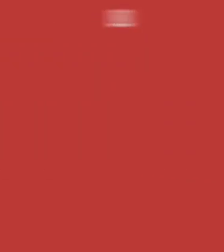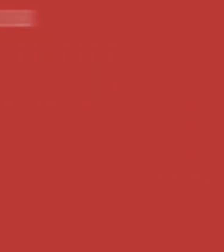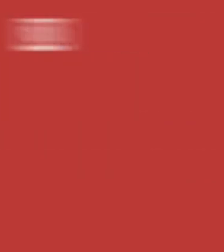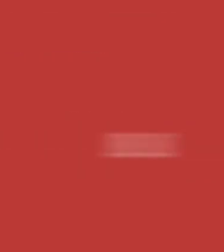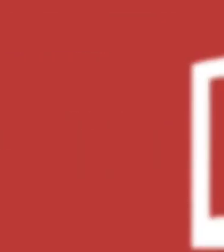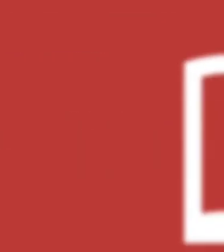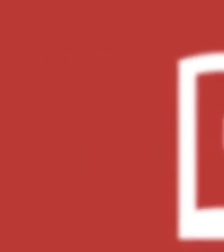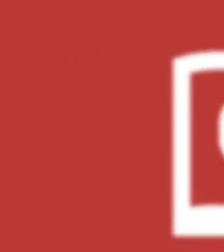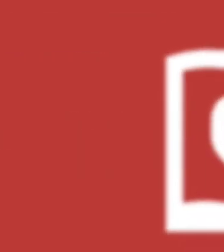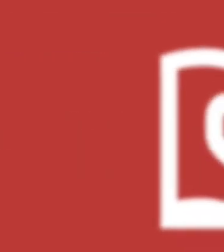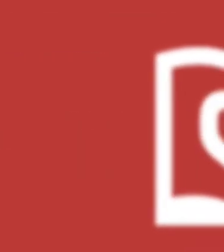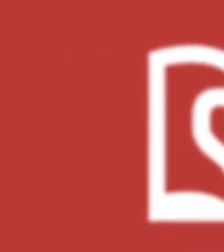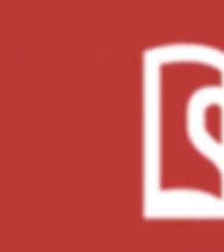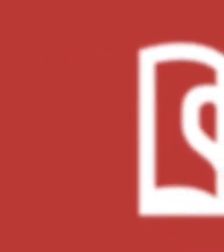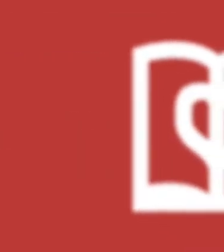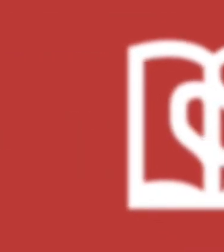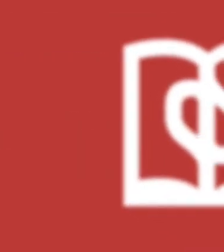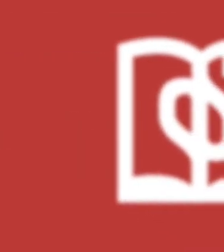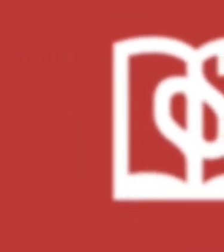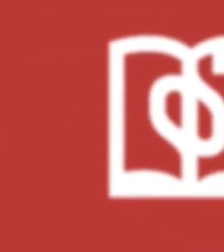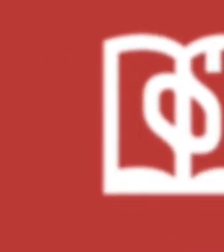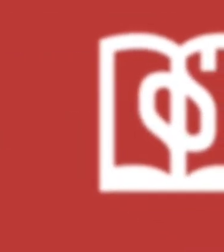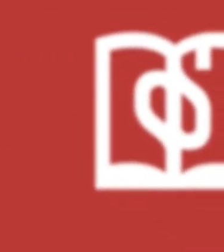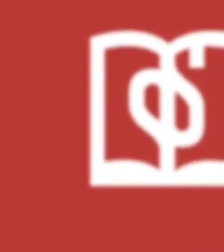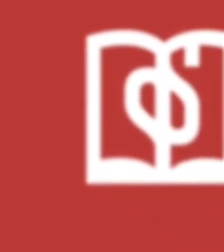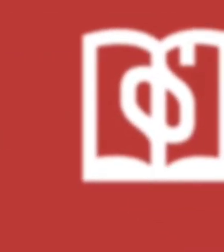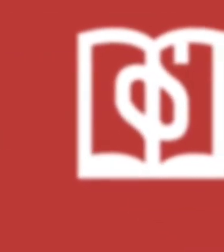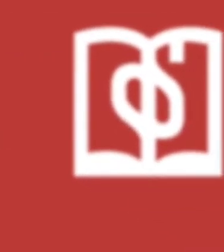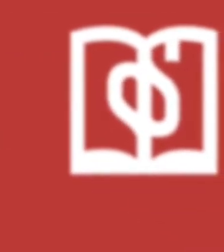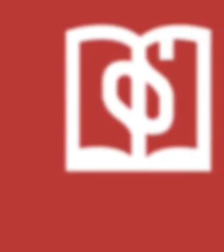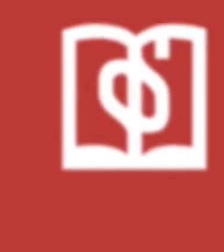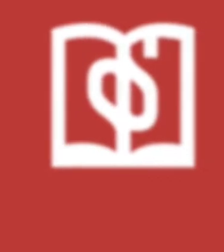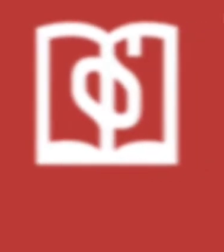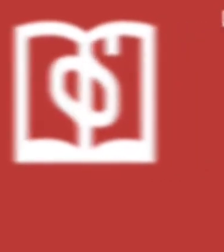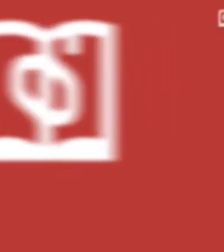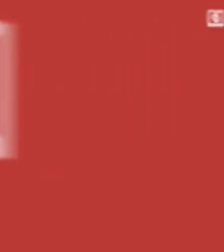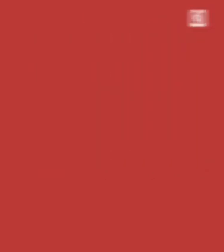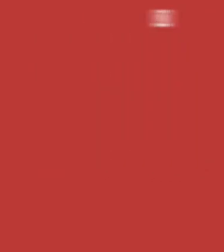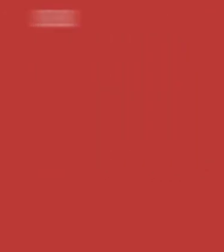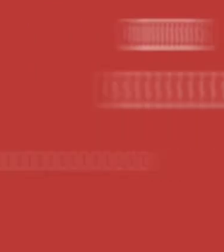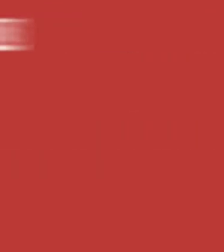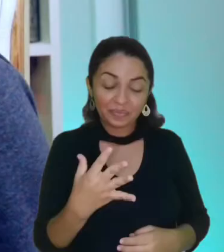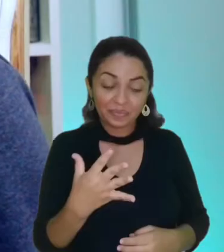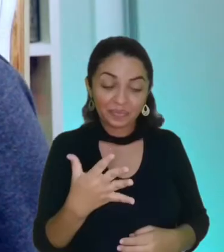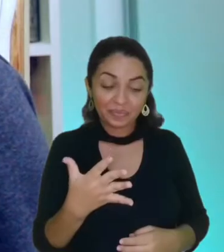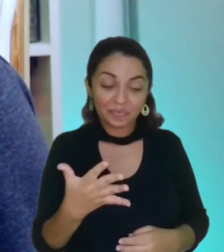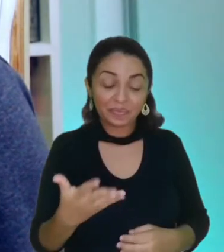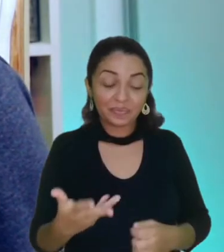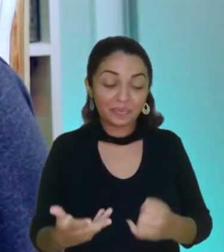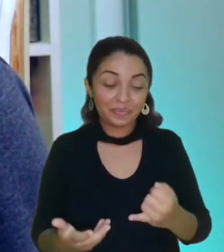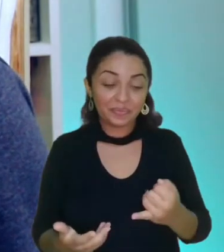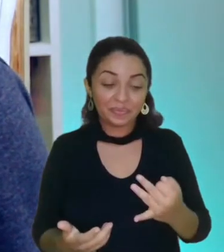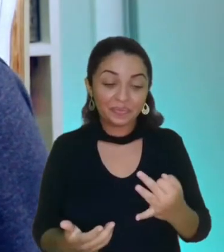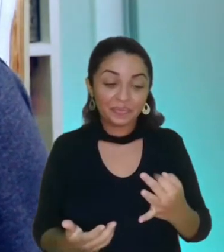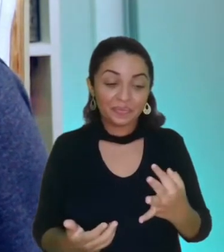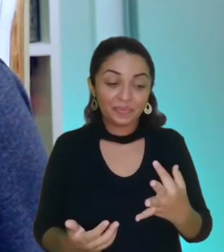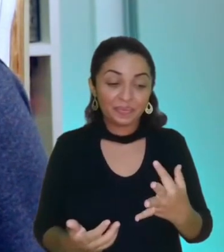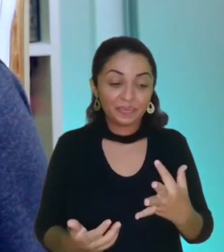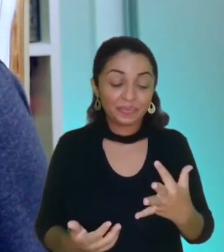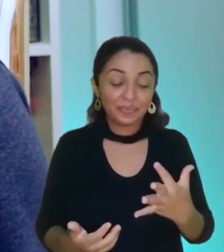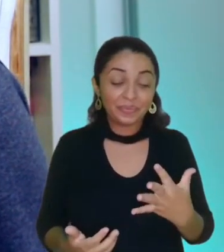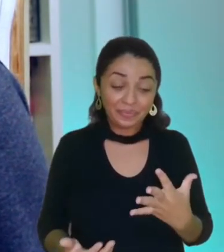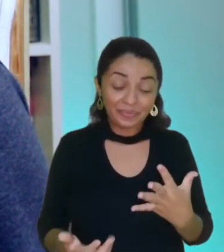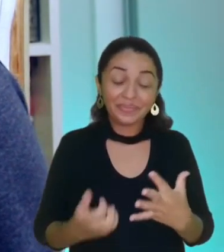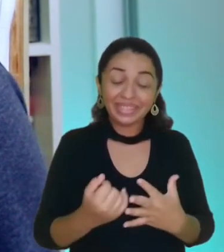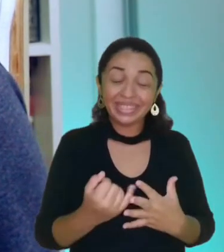né? Com o frete, são 1, 2, 3, 4, 5, 6, 7, 8, 9, 10, 11, 12, 13, 14, 15, 16, 17, 18, 19, 20,